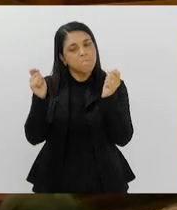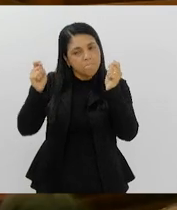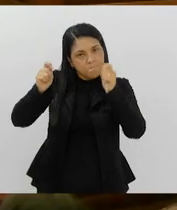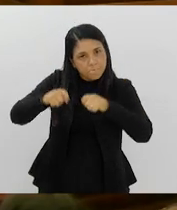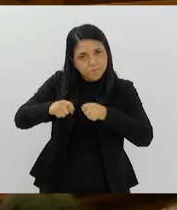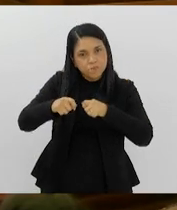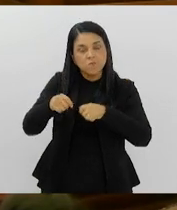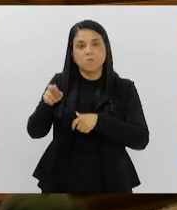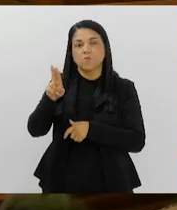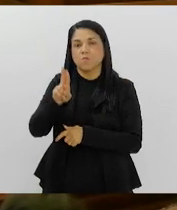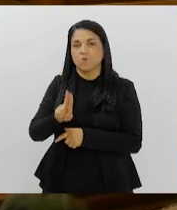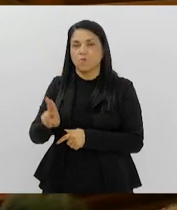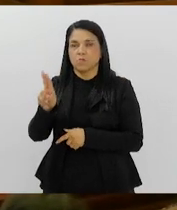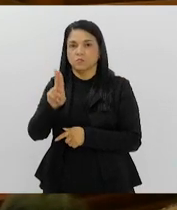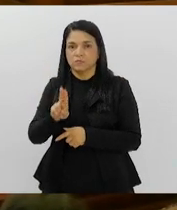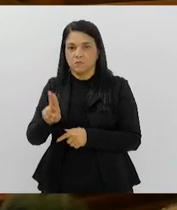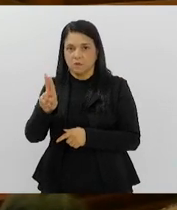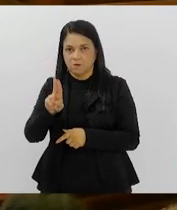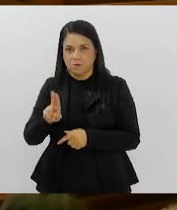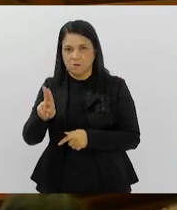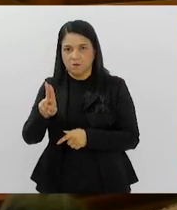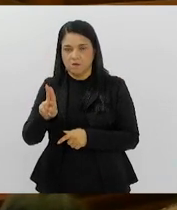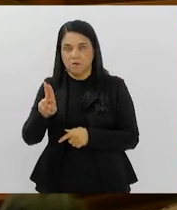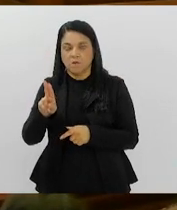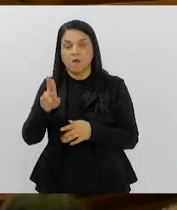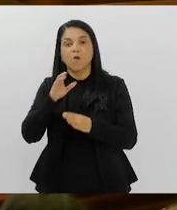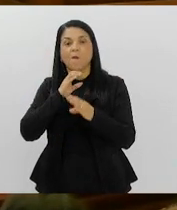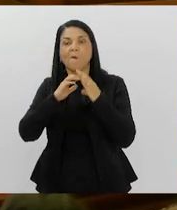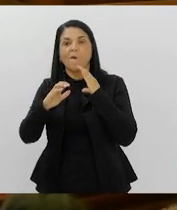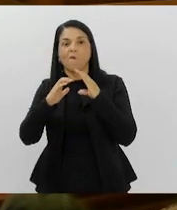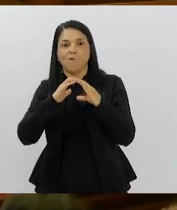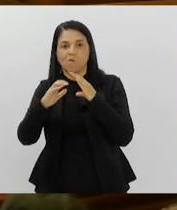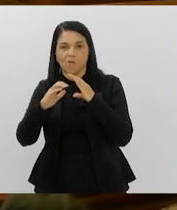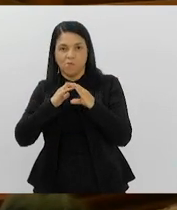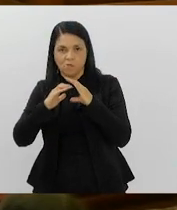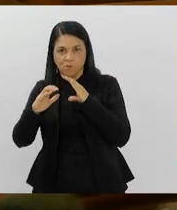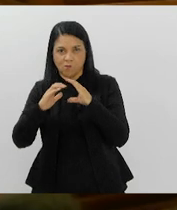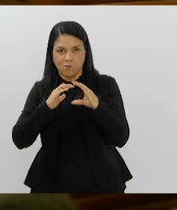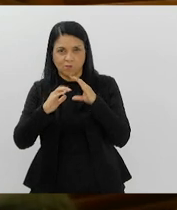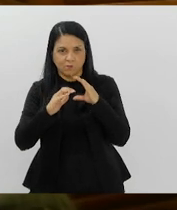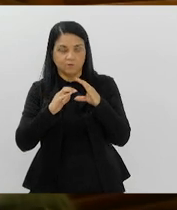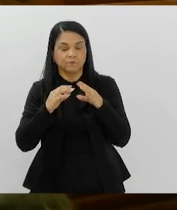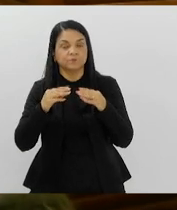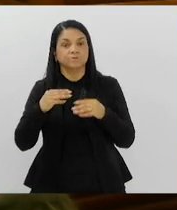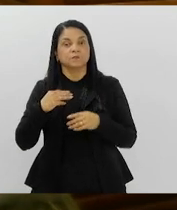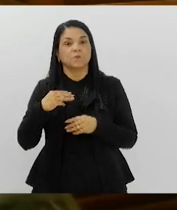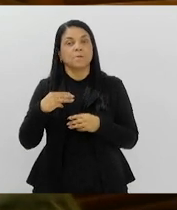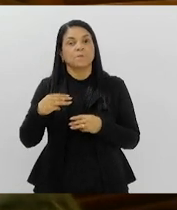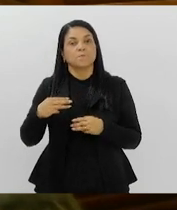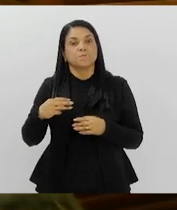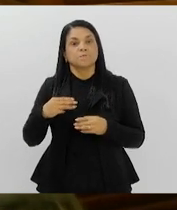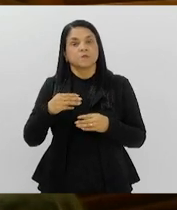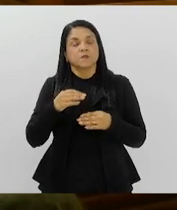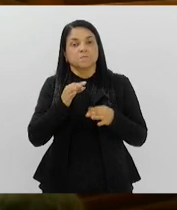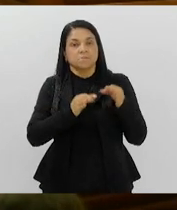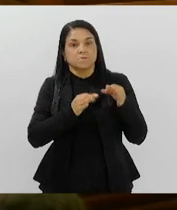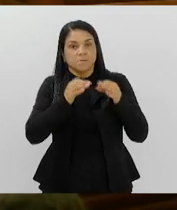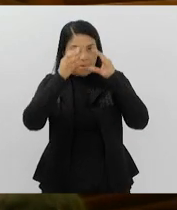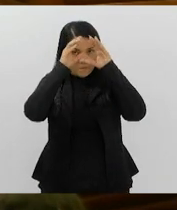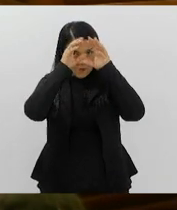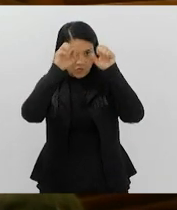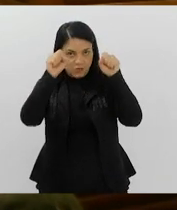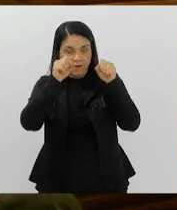otimizar essa comunicação entre o Ministério da Justiça e a Secretaria de